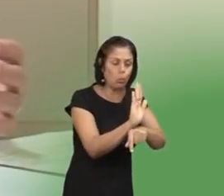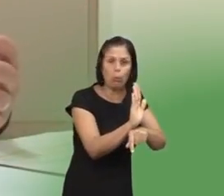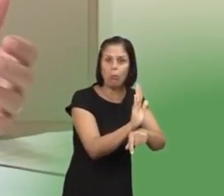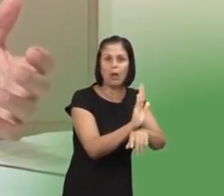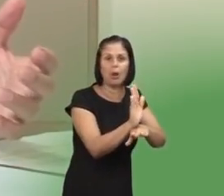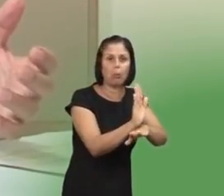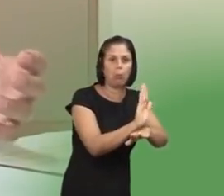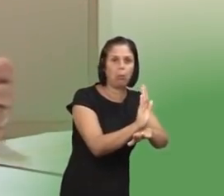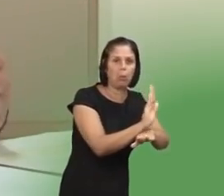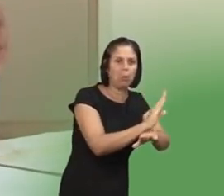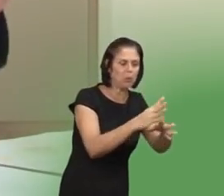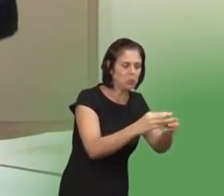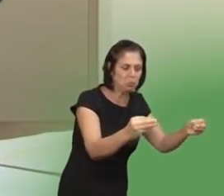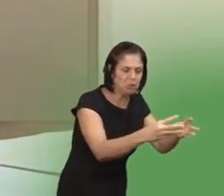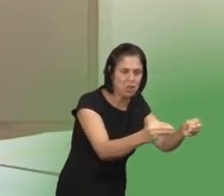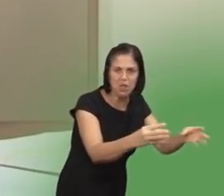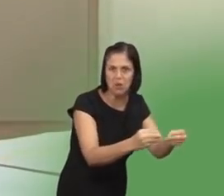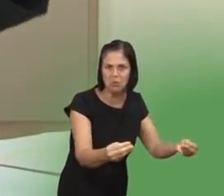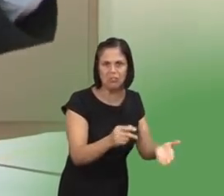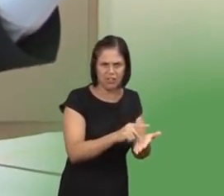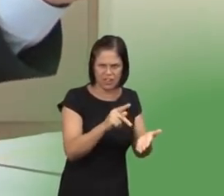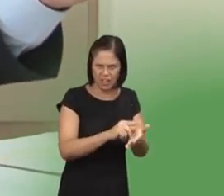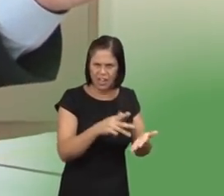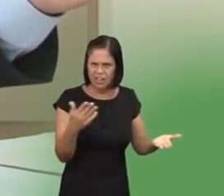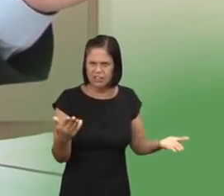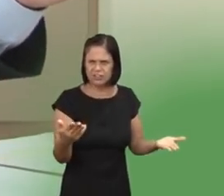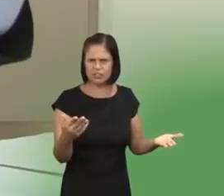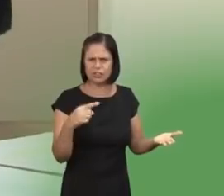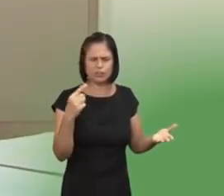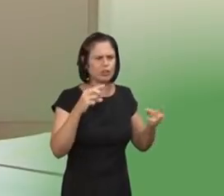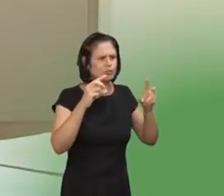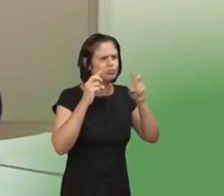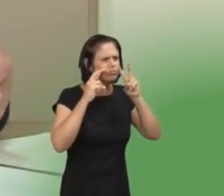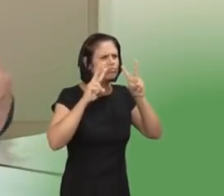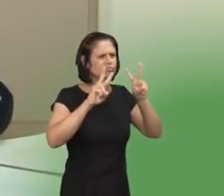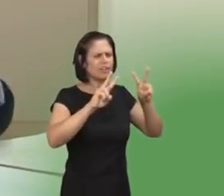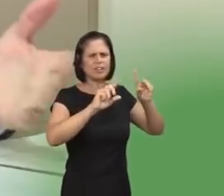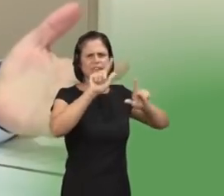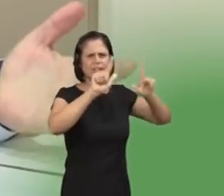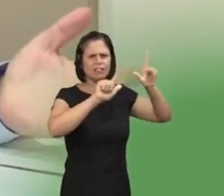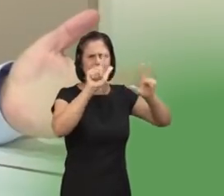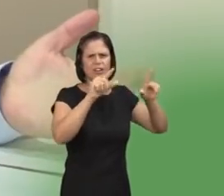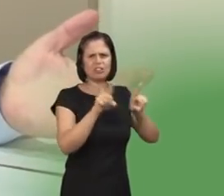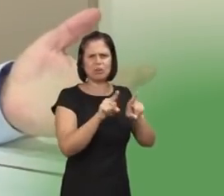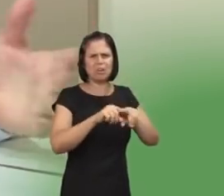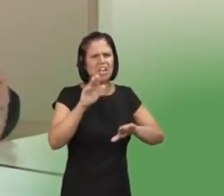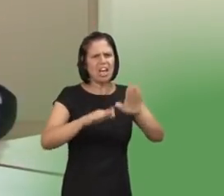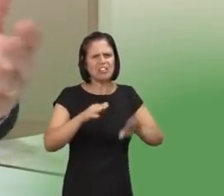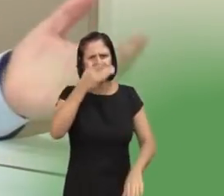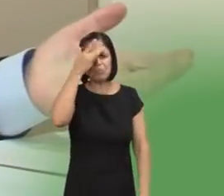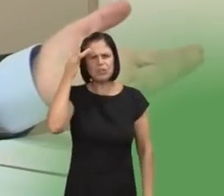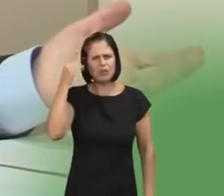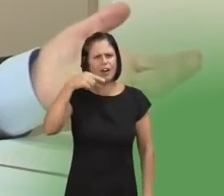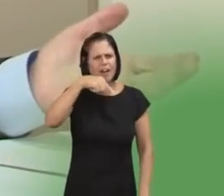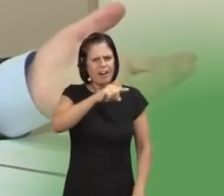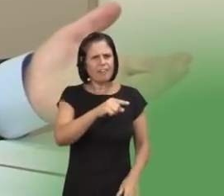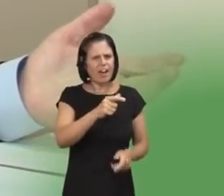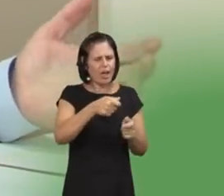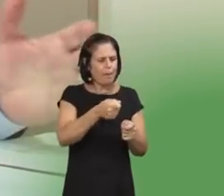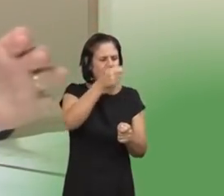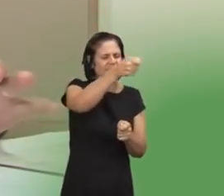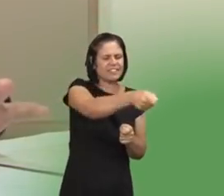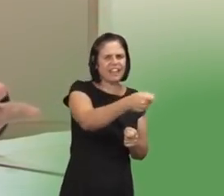índice de poluição, tanto das emissões na atmosfera, quanto dos dejetos que são lançados pelos rios nos